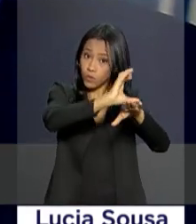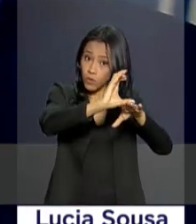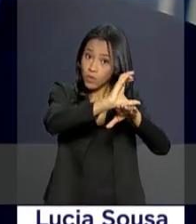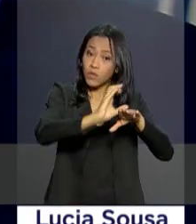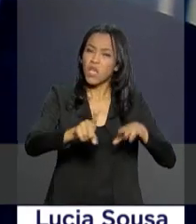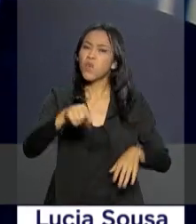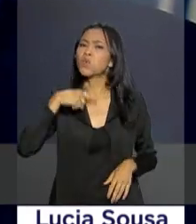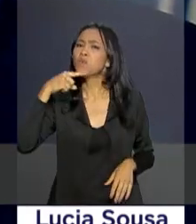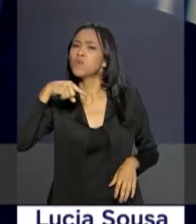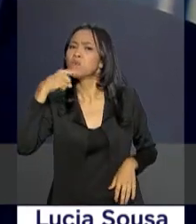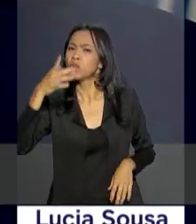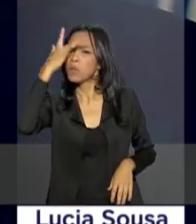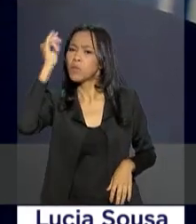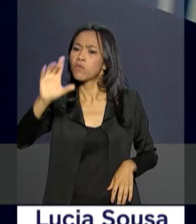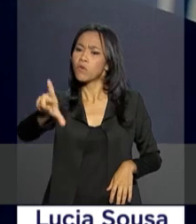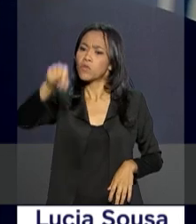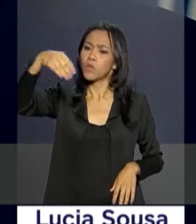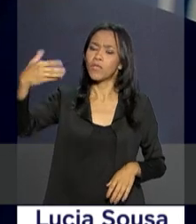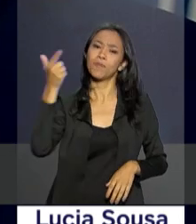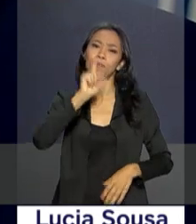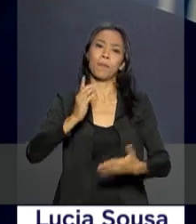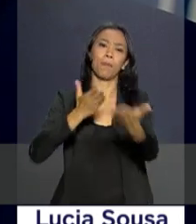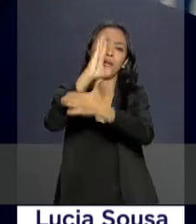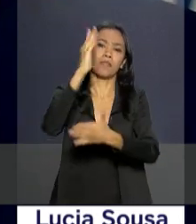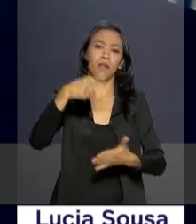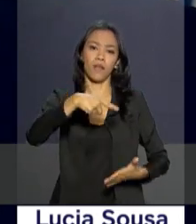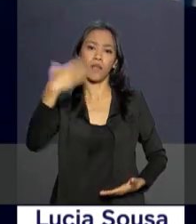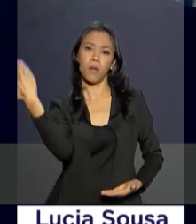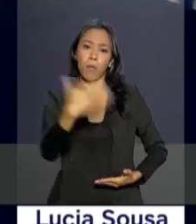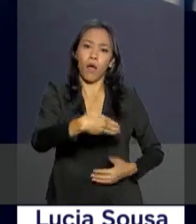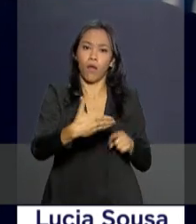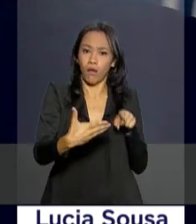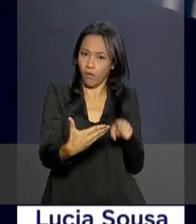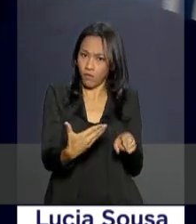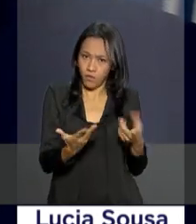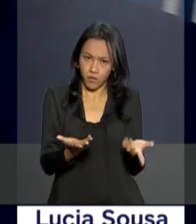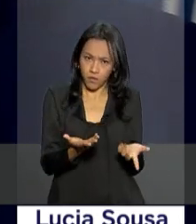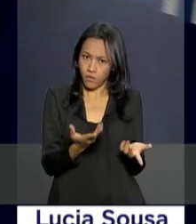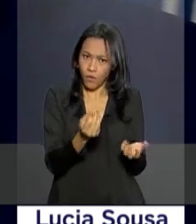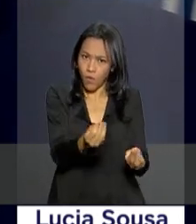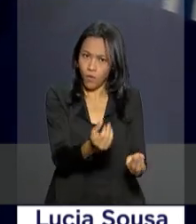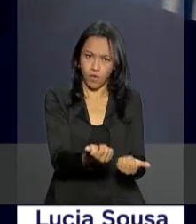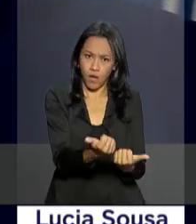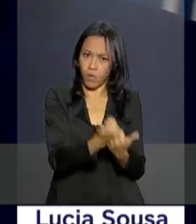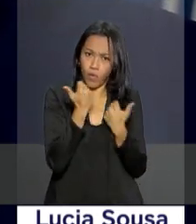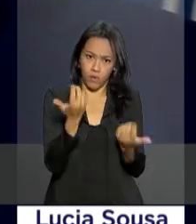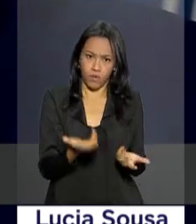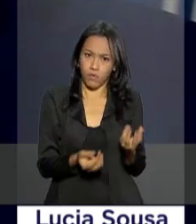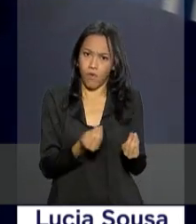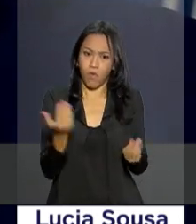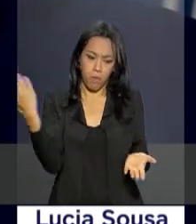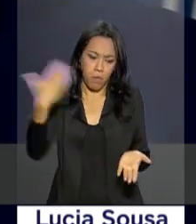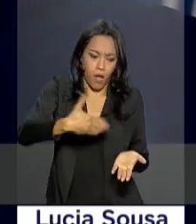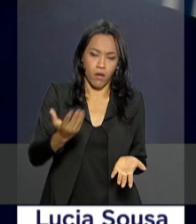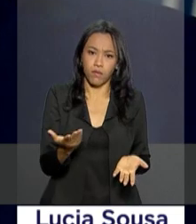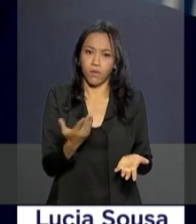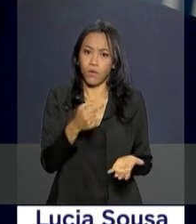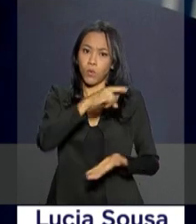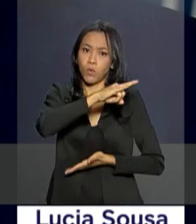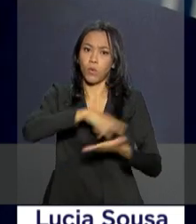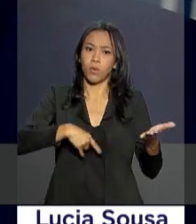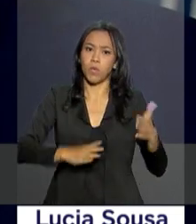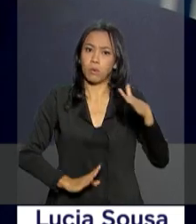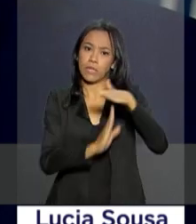alguém seja eleito e tente derrubar e portanto consiga apoio no congresso para derrubar o teto dos gastos desse mais